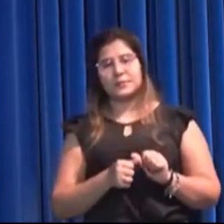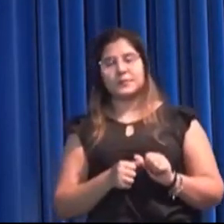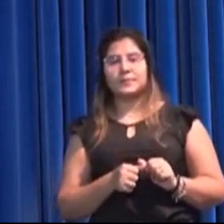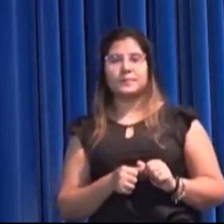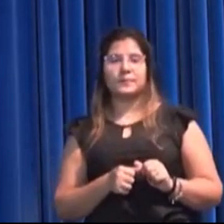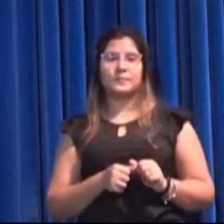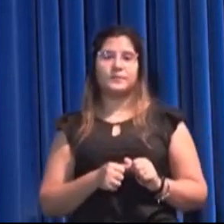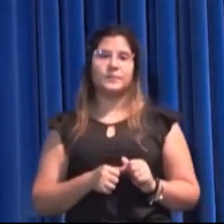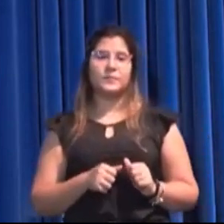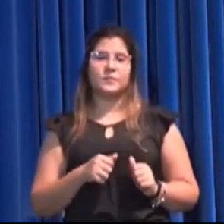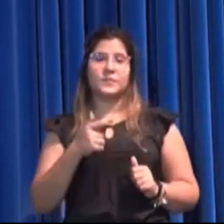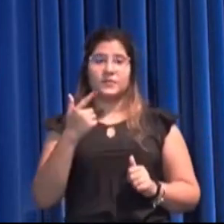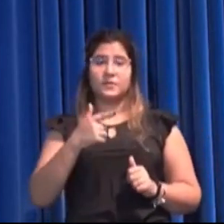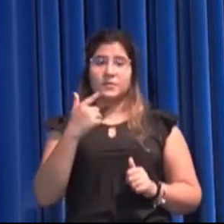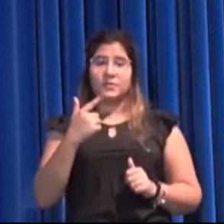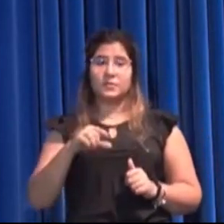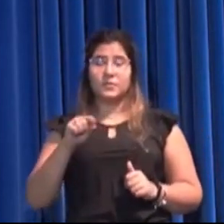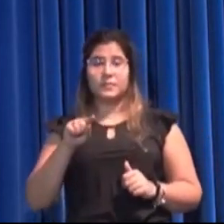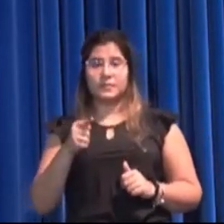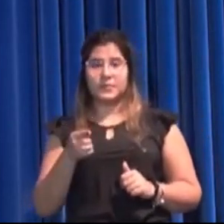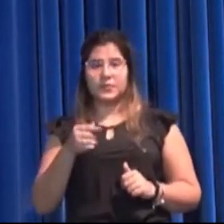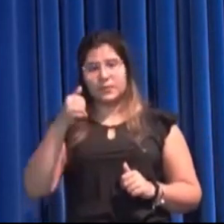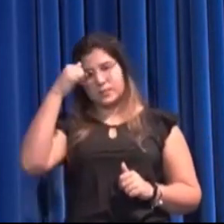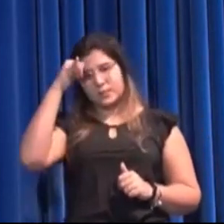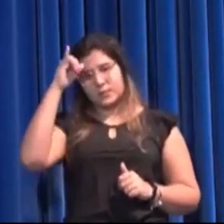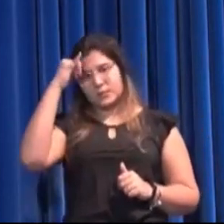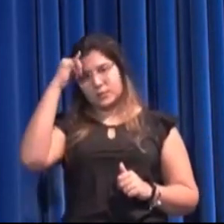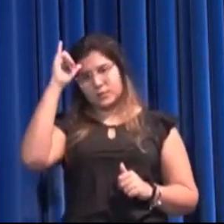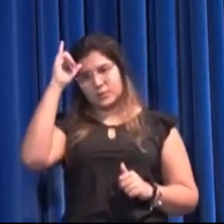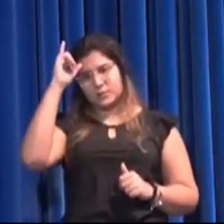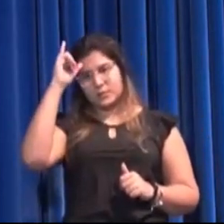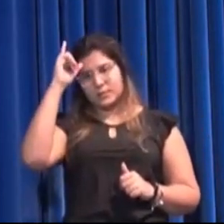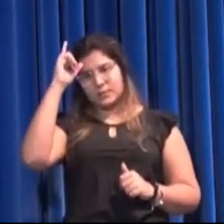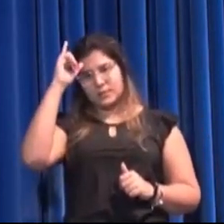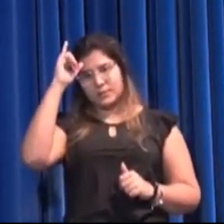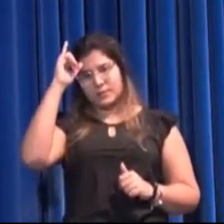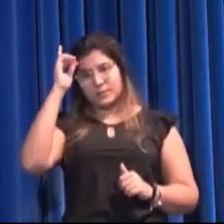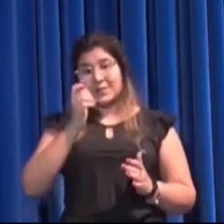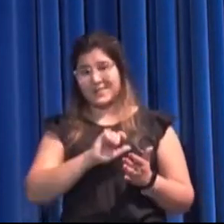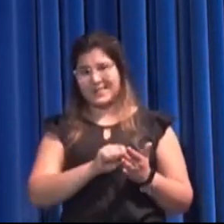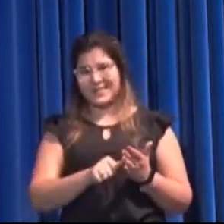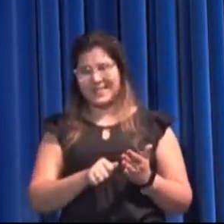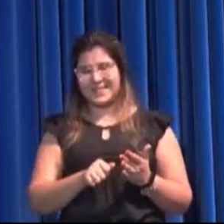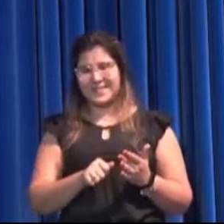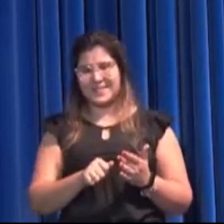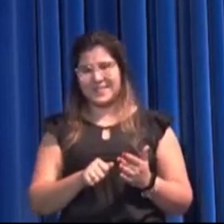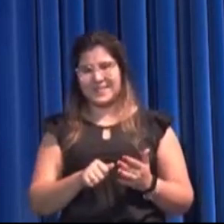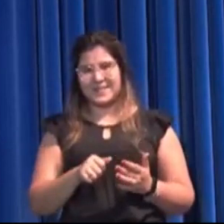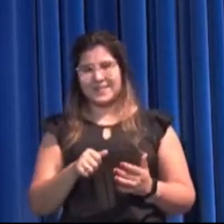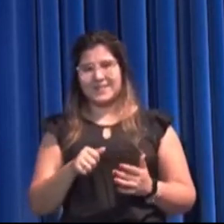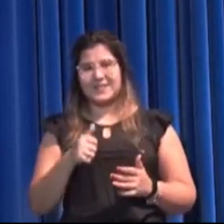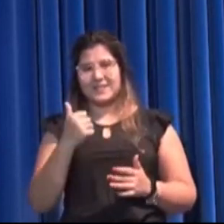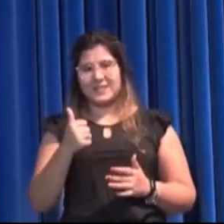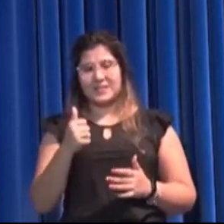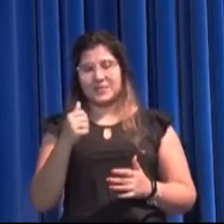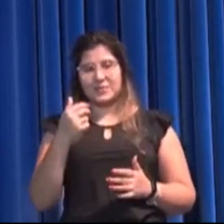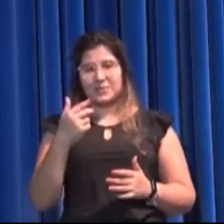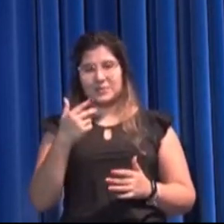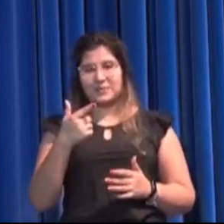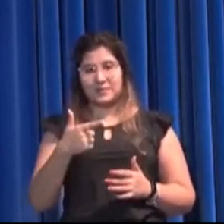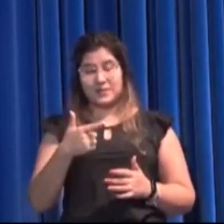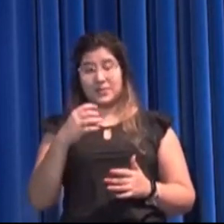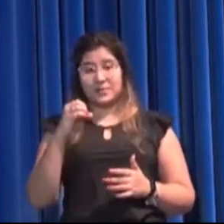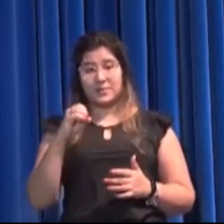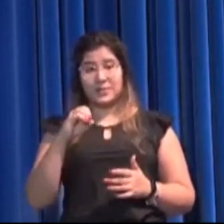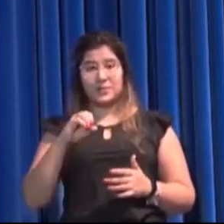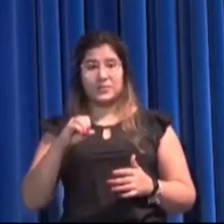de 22 mil bois, está escrito aqui, e 120 mil